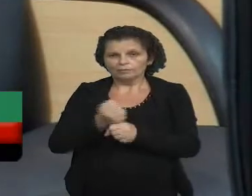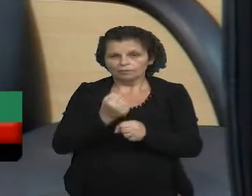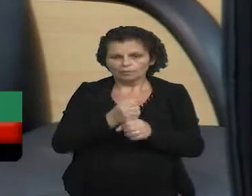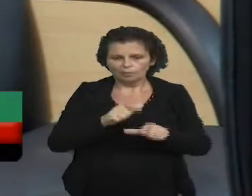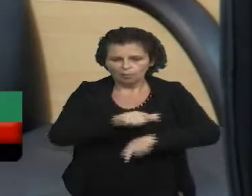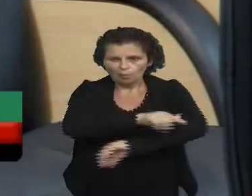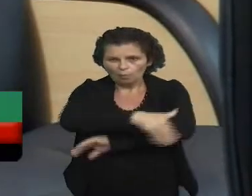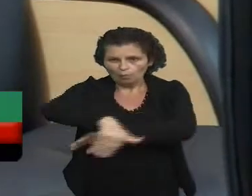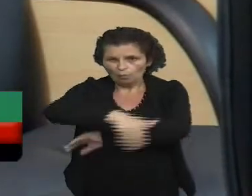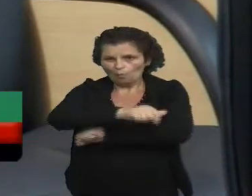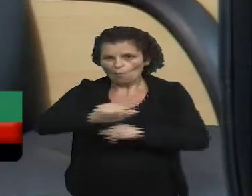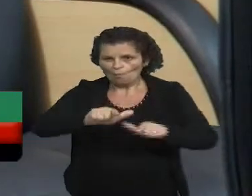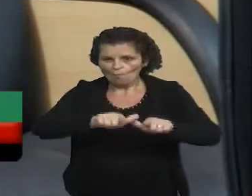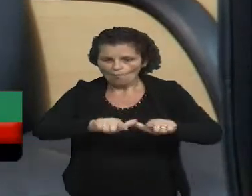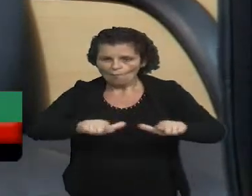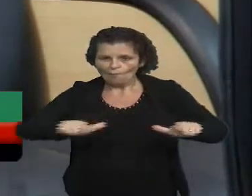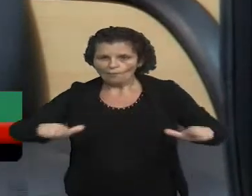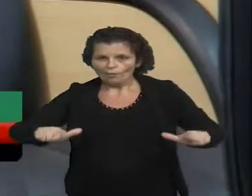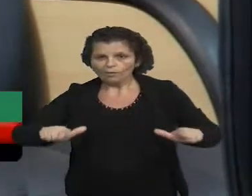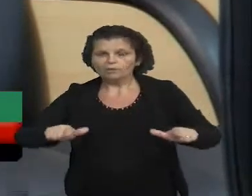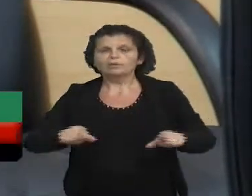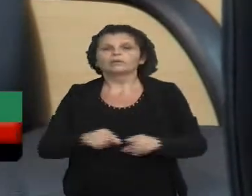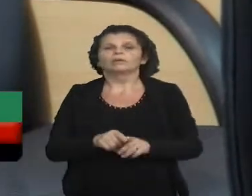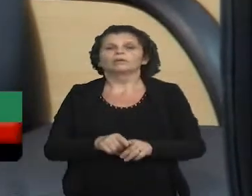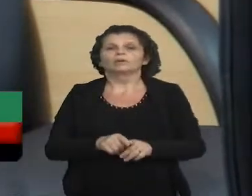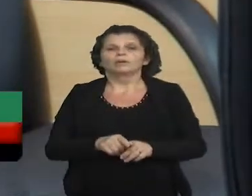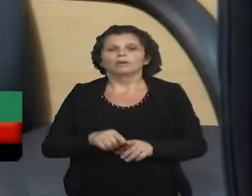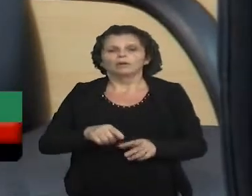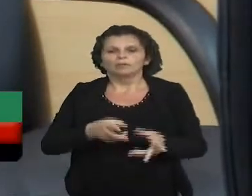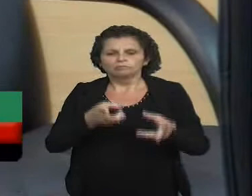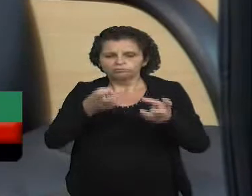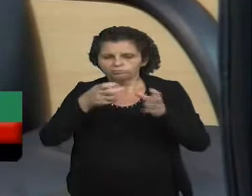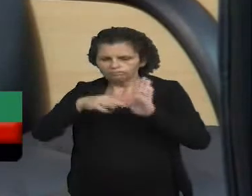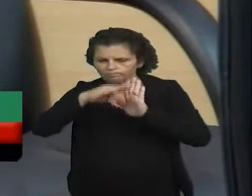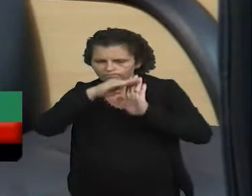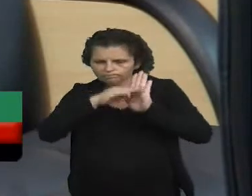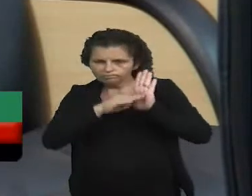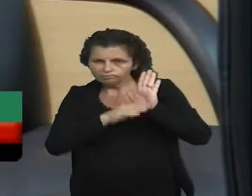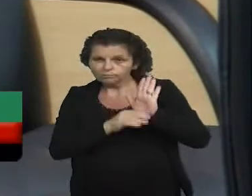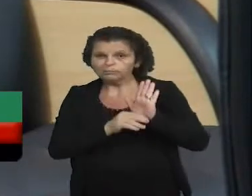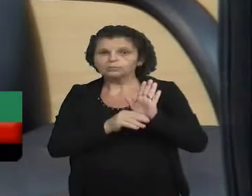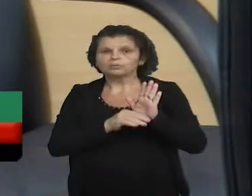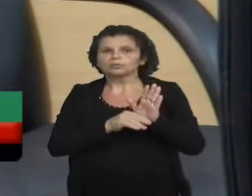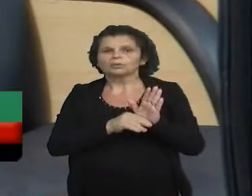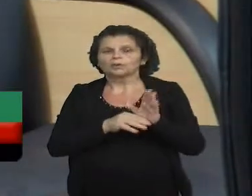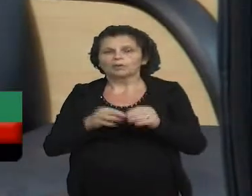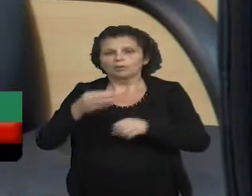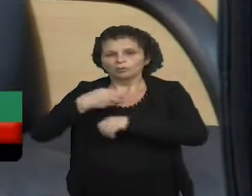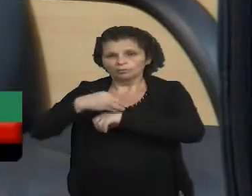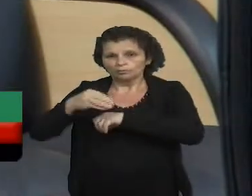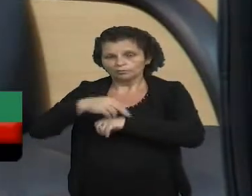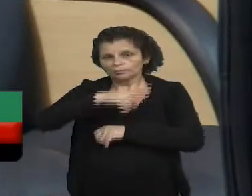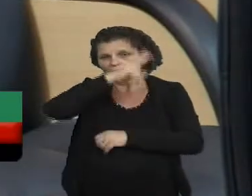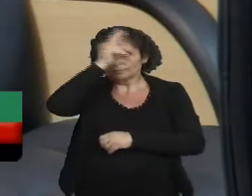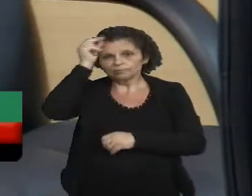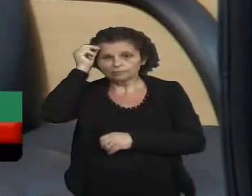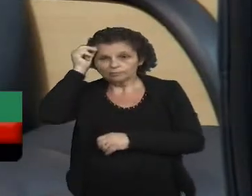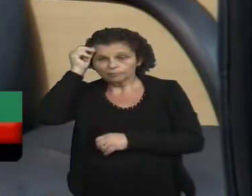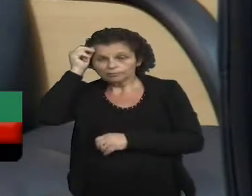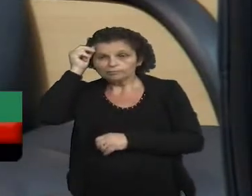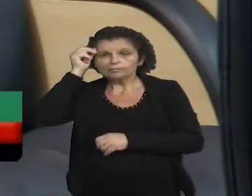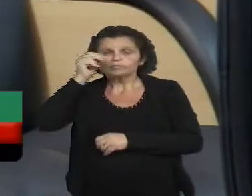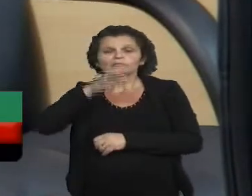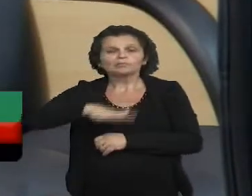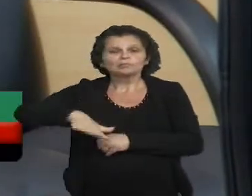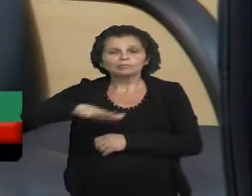pavimento asfáltico. Indica-se à mesa, observadas as formalidades regimentais, que seja enviado ofício ao senhor prefeito,